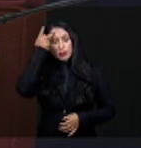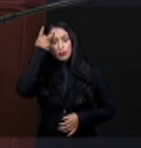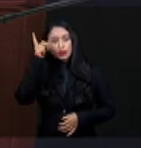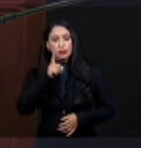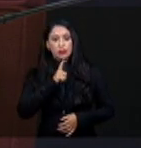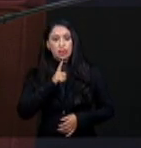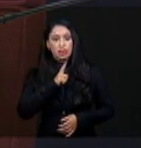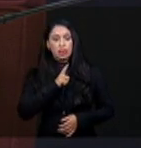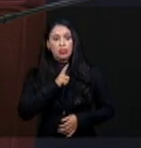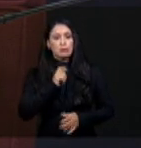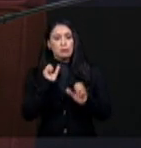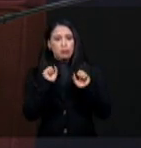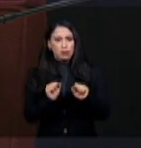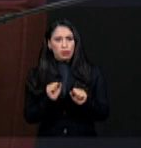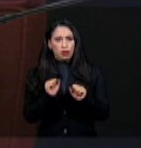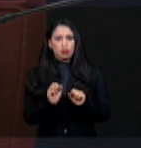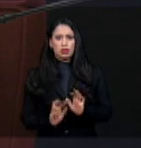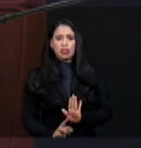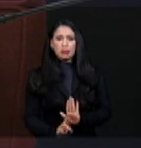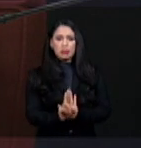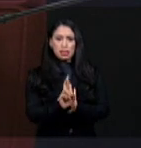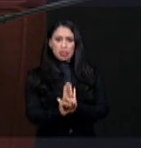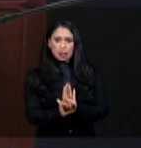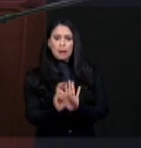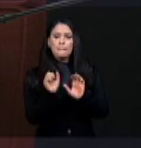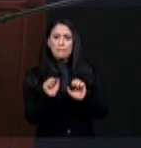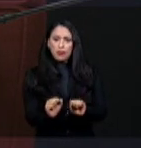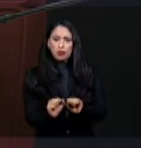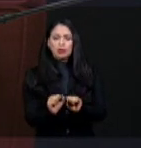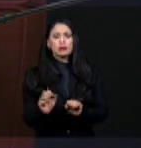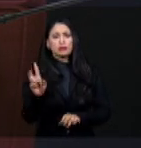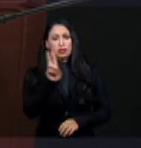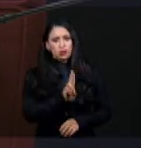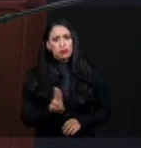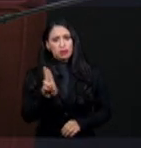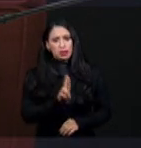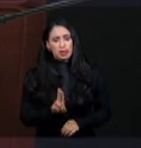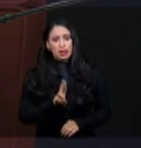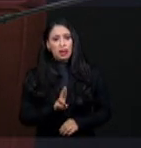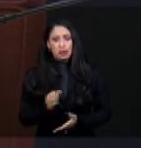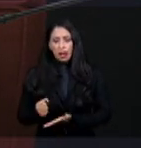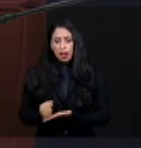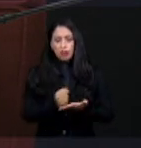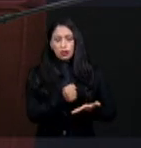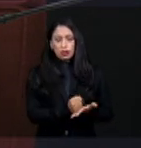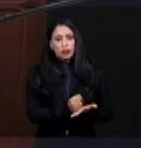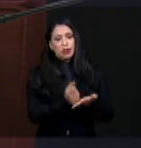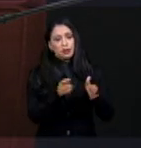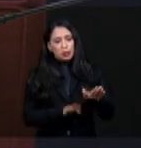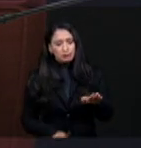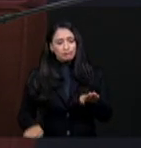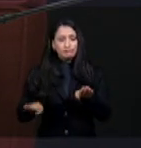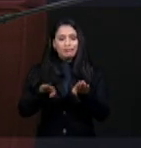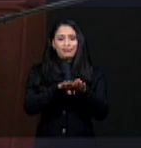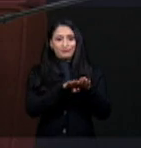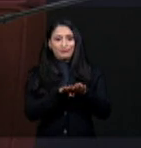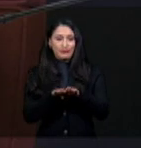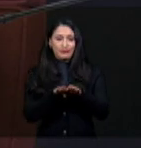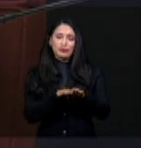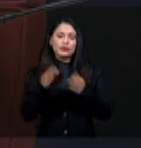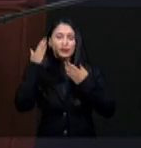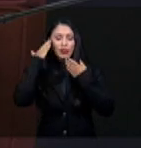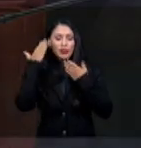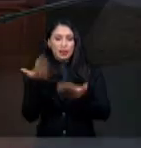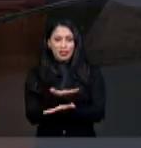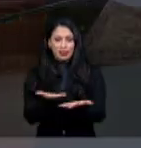use a sua voz para falar e para agir em benefício dos que não têm só assim a gente vai guardar as oportunidades Muito